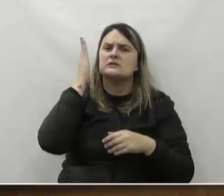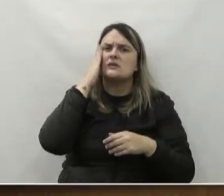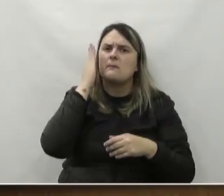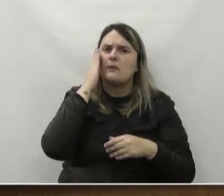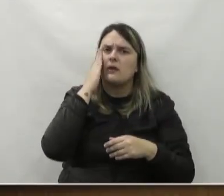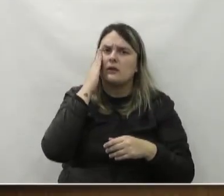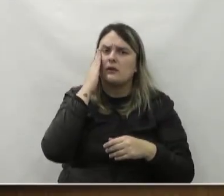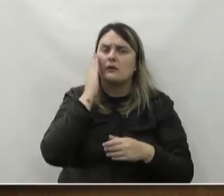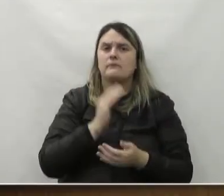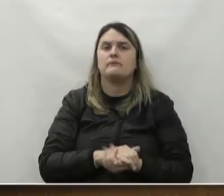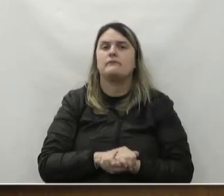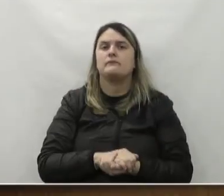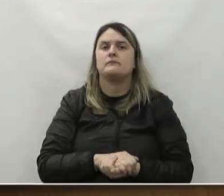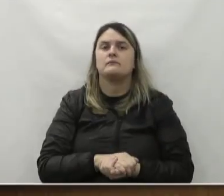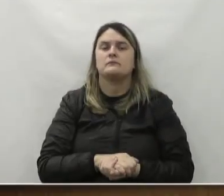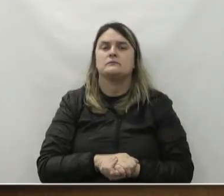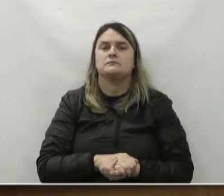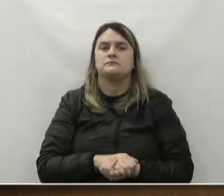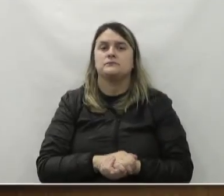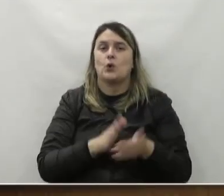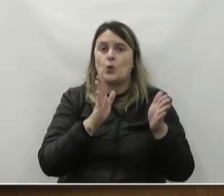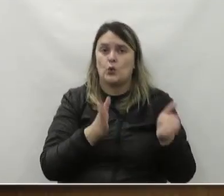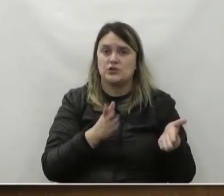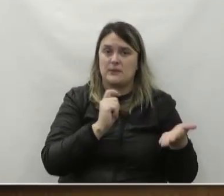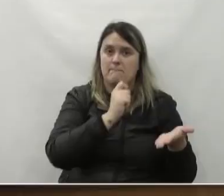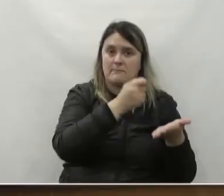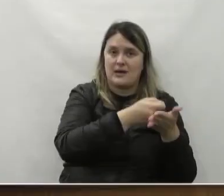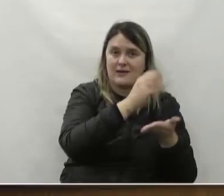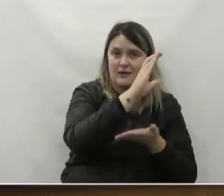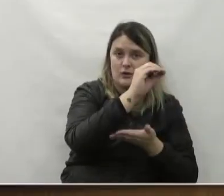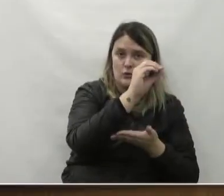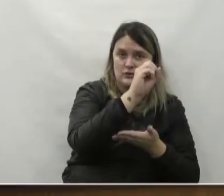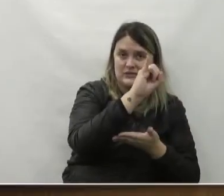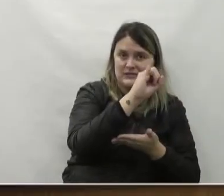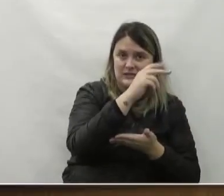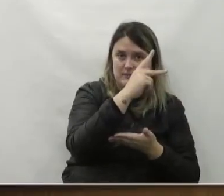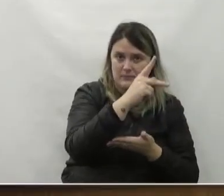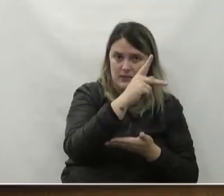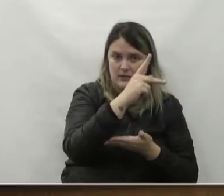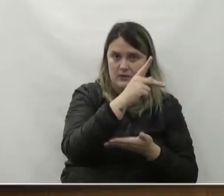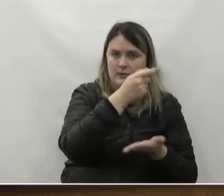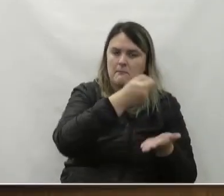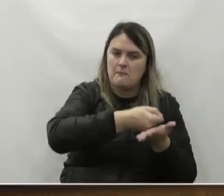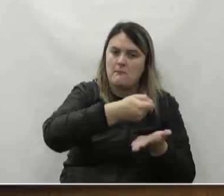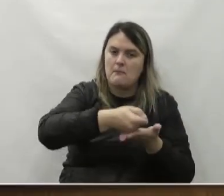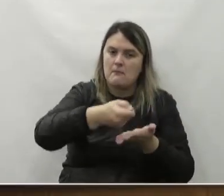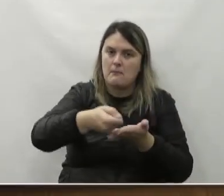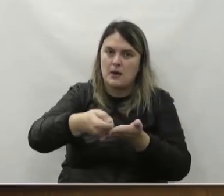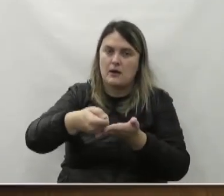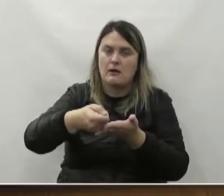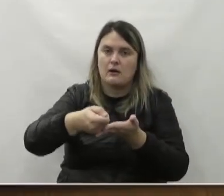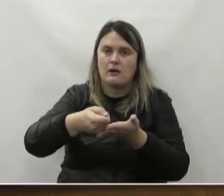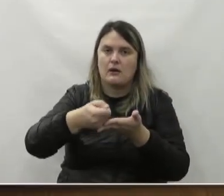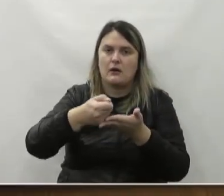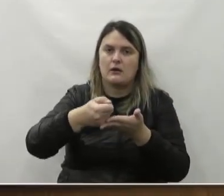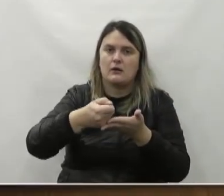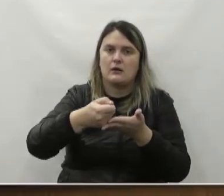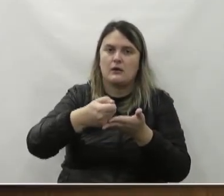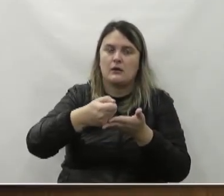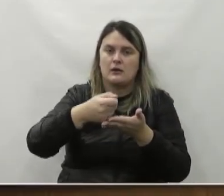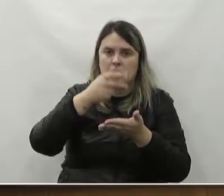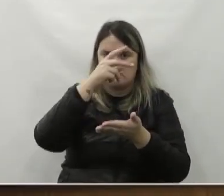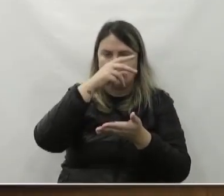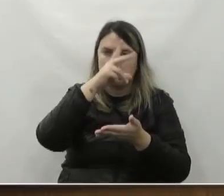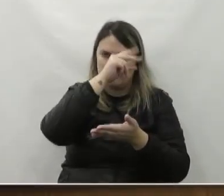disso. Hoje, nós pagamos a COSIP, que é a contribuição para o serviço de custeio do